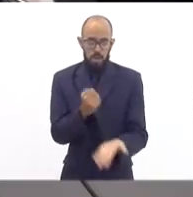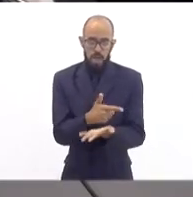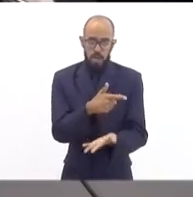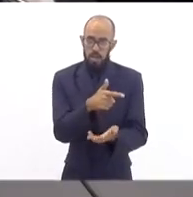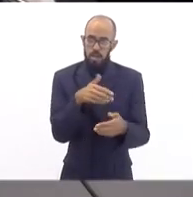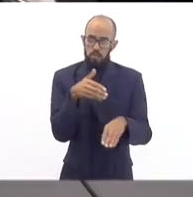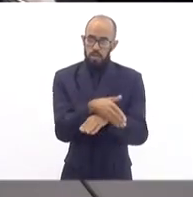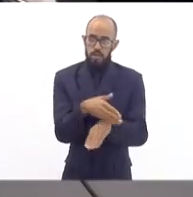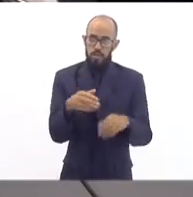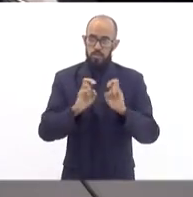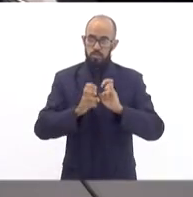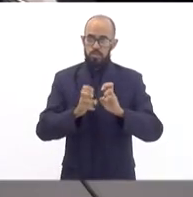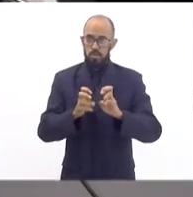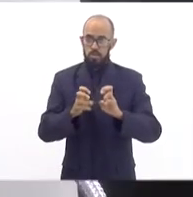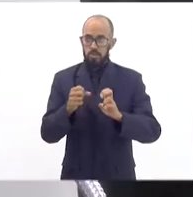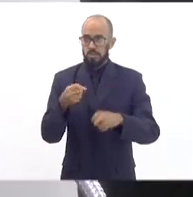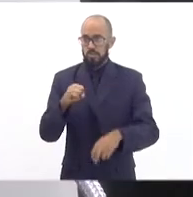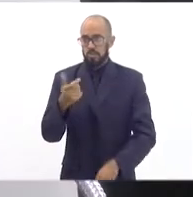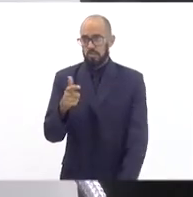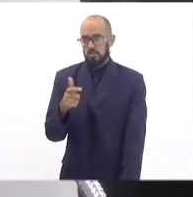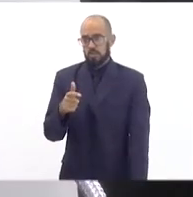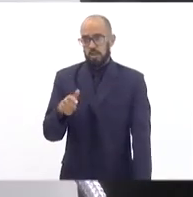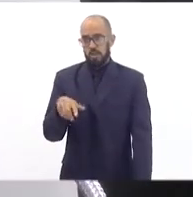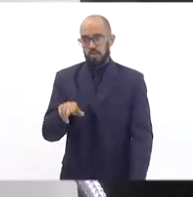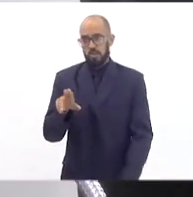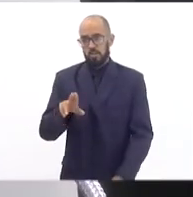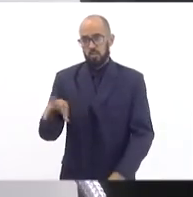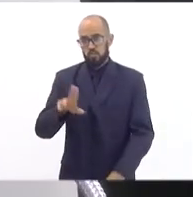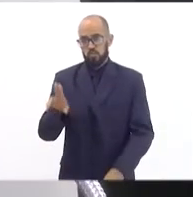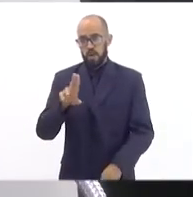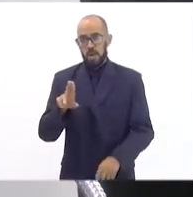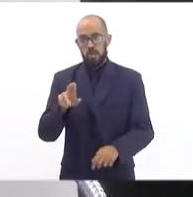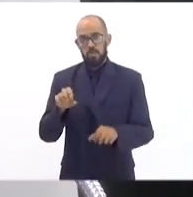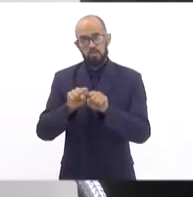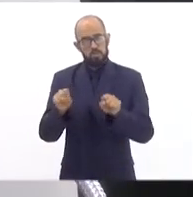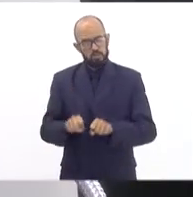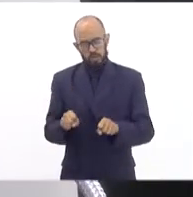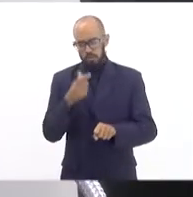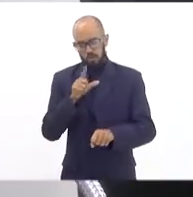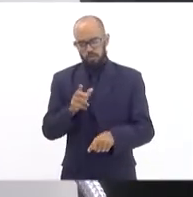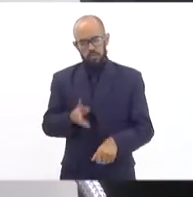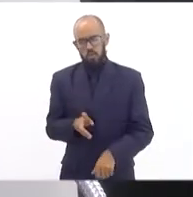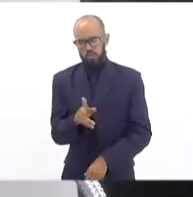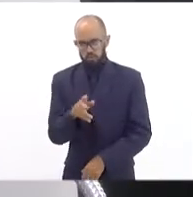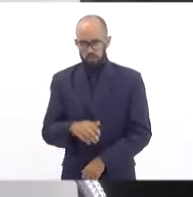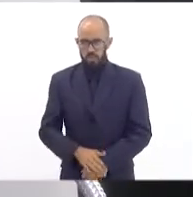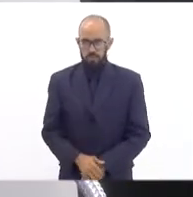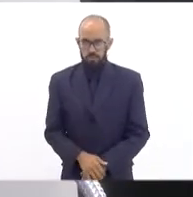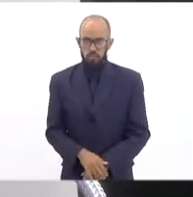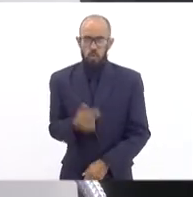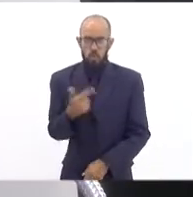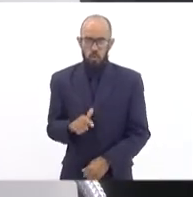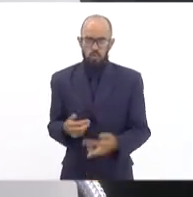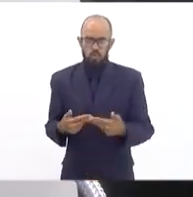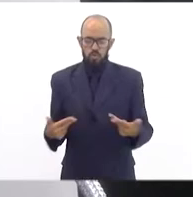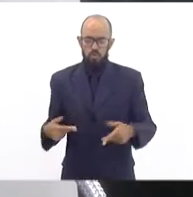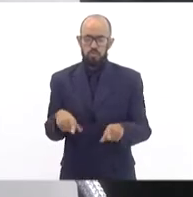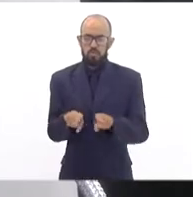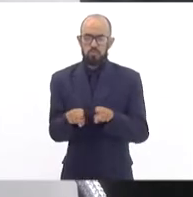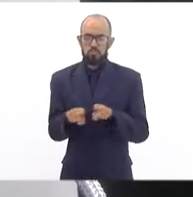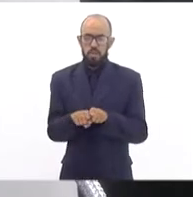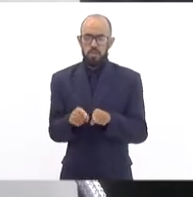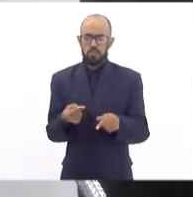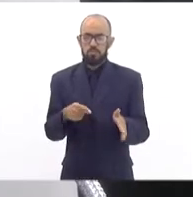o passageiro, o sistema também não vai ficar de pé. E, para concluir, uma pergunta também que vieram, que me